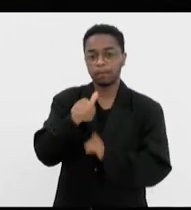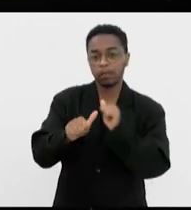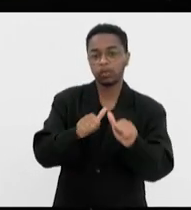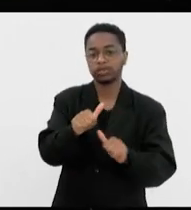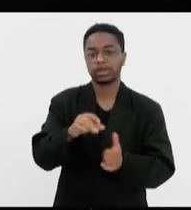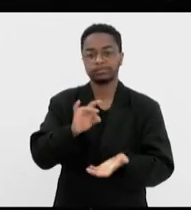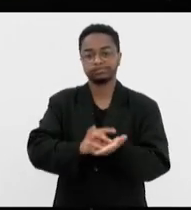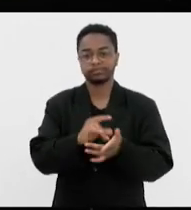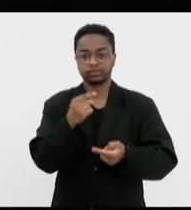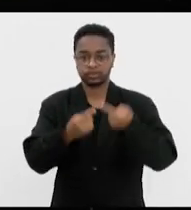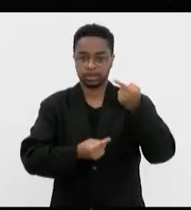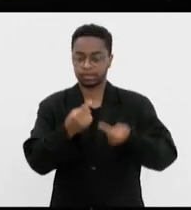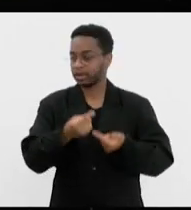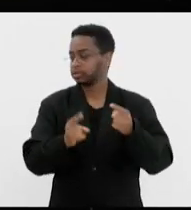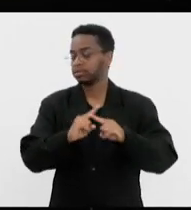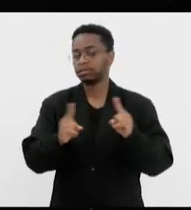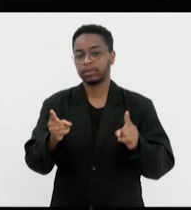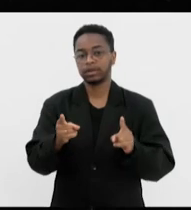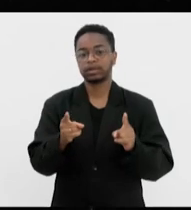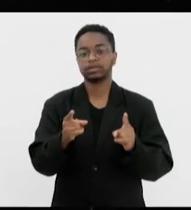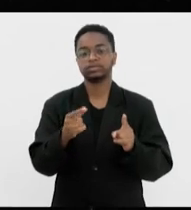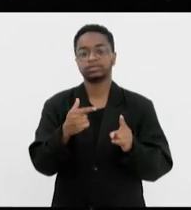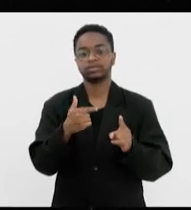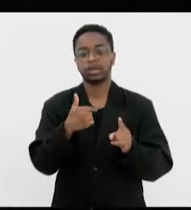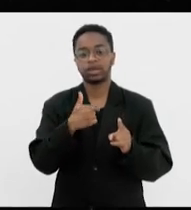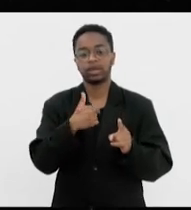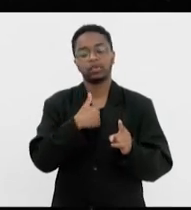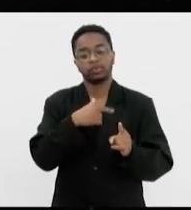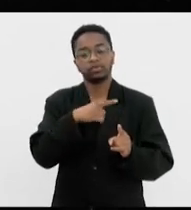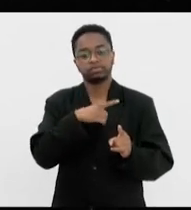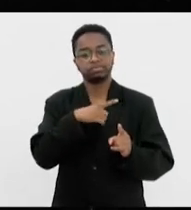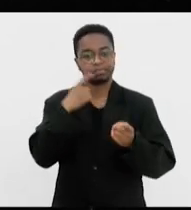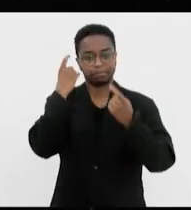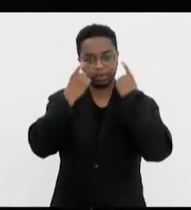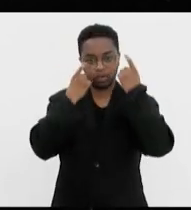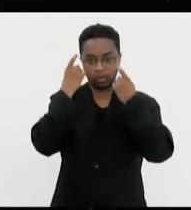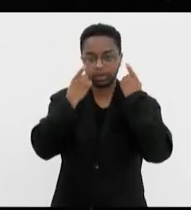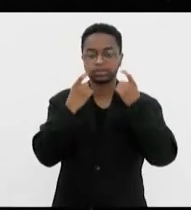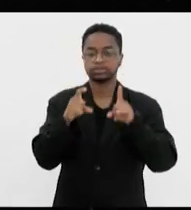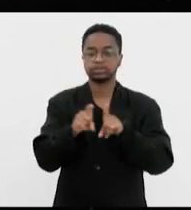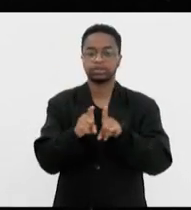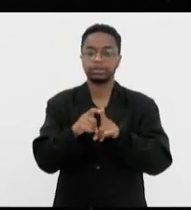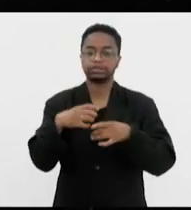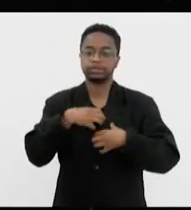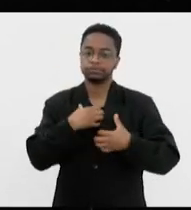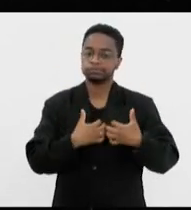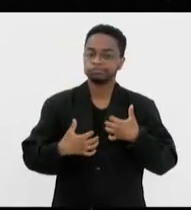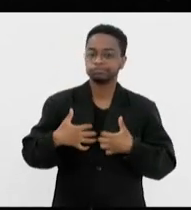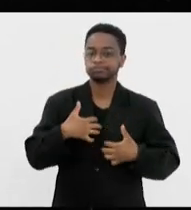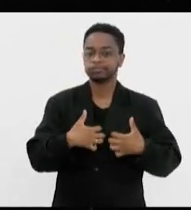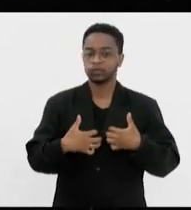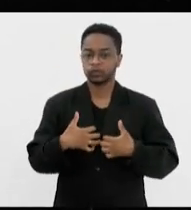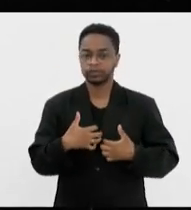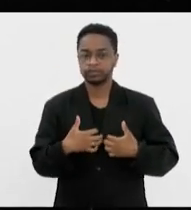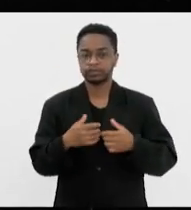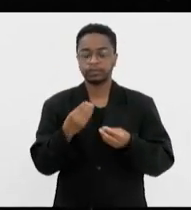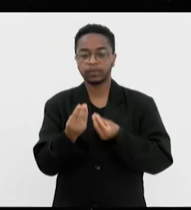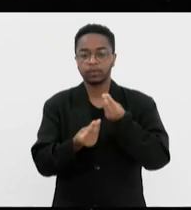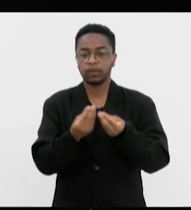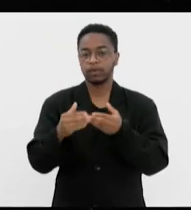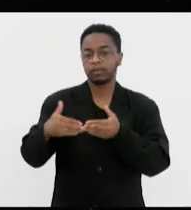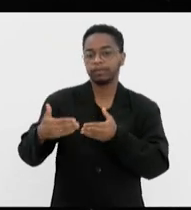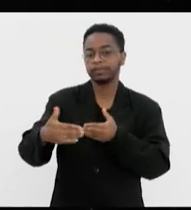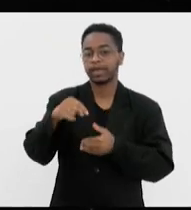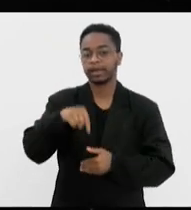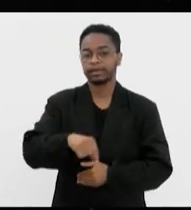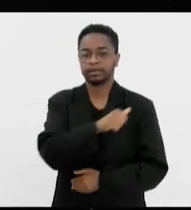do debate, mas eu trago comigo muitas preocupações e muitas angústias como será para o Estado